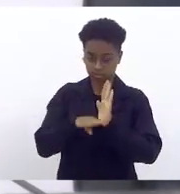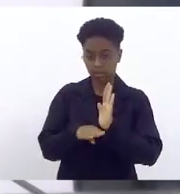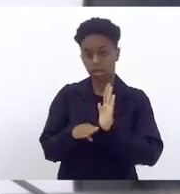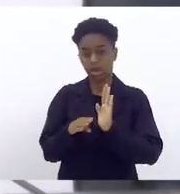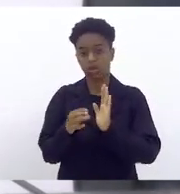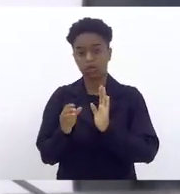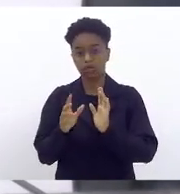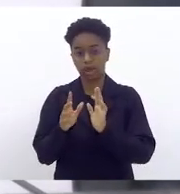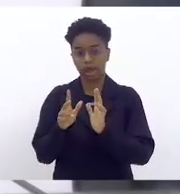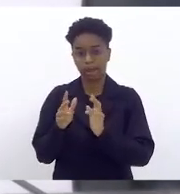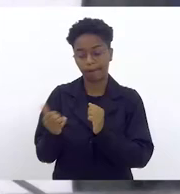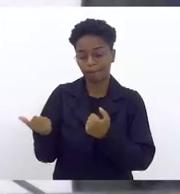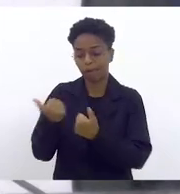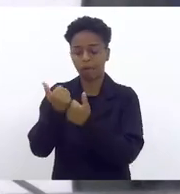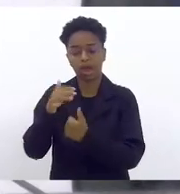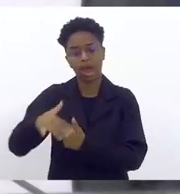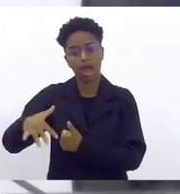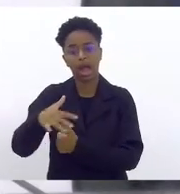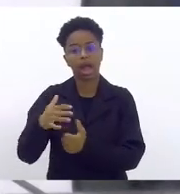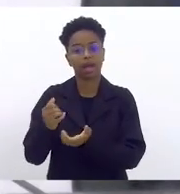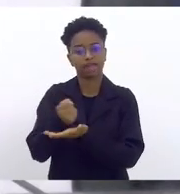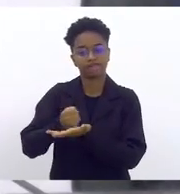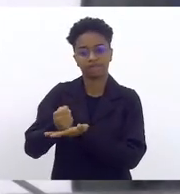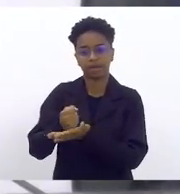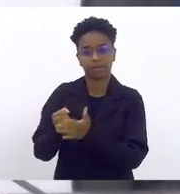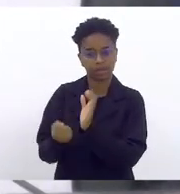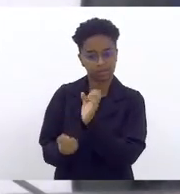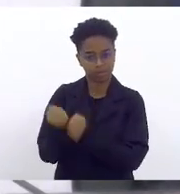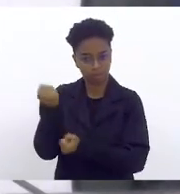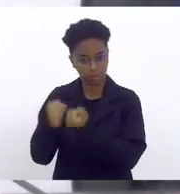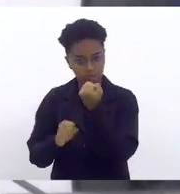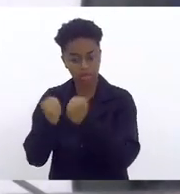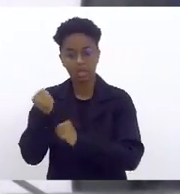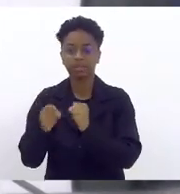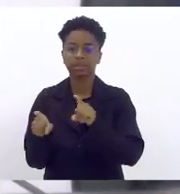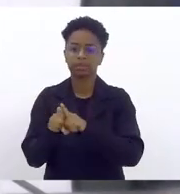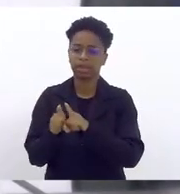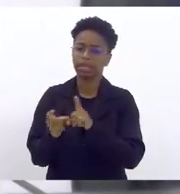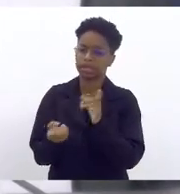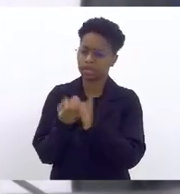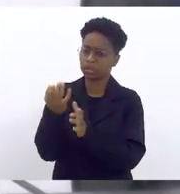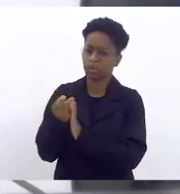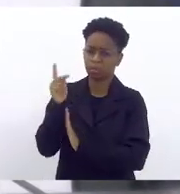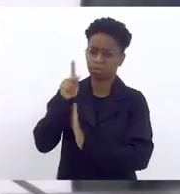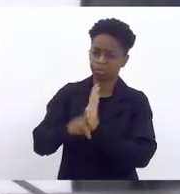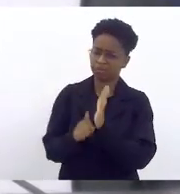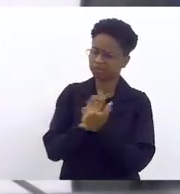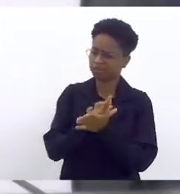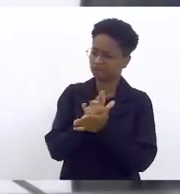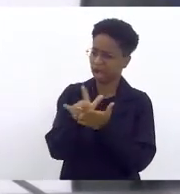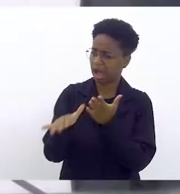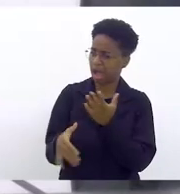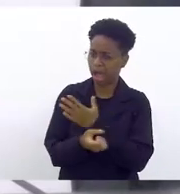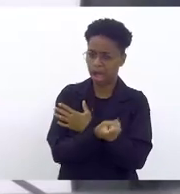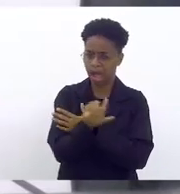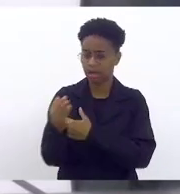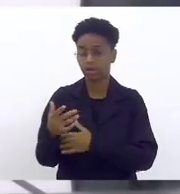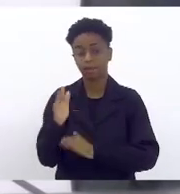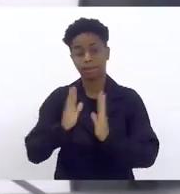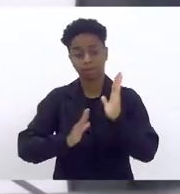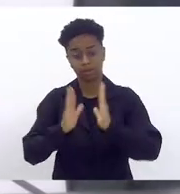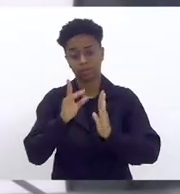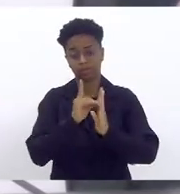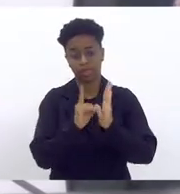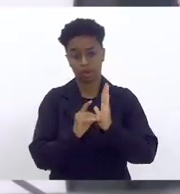do setor de produção de princípios ativos né E que chegou a desenvolver vários projetos naquela época nos anos 80